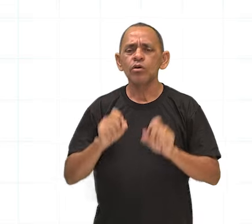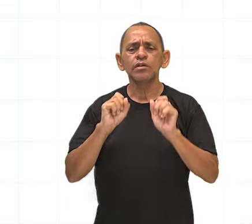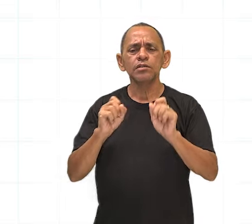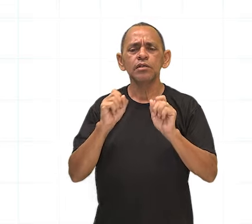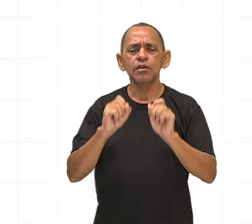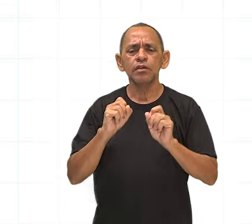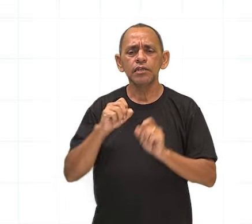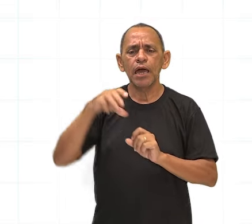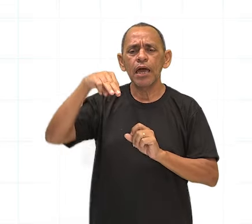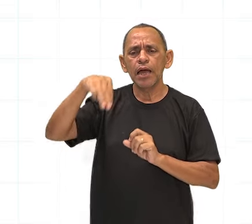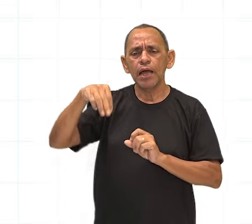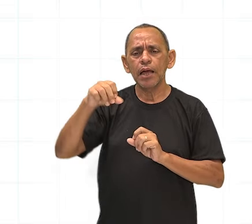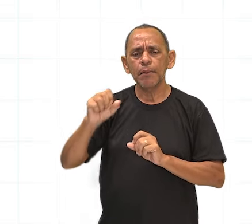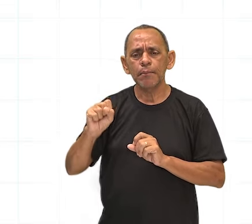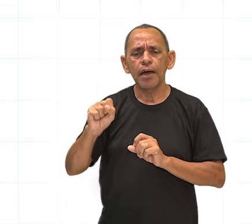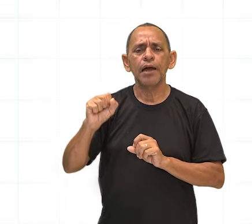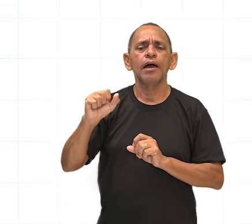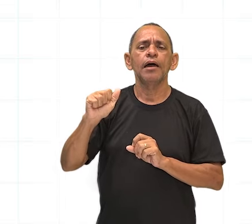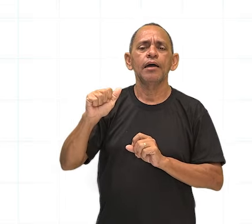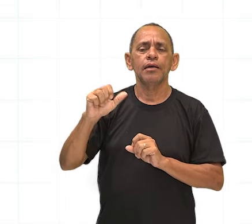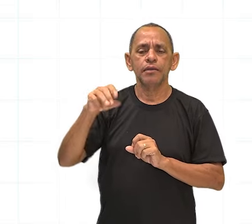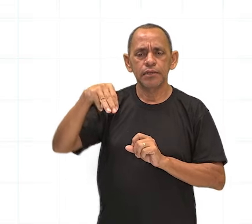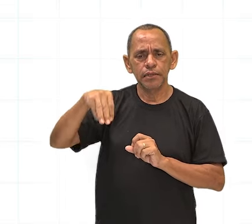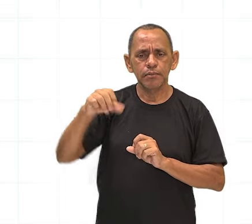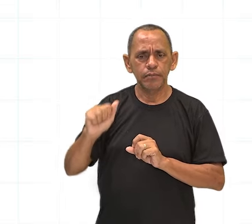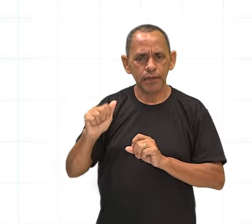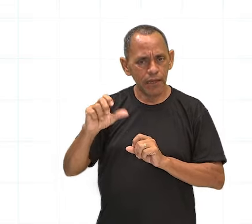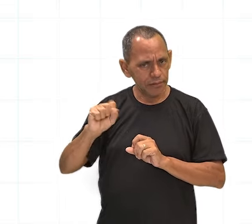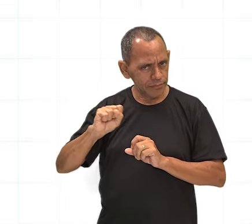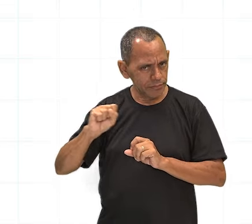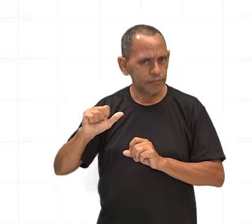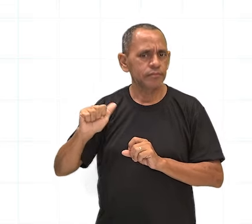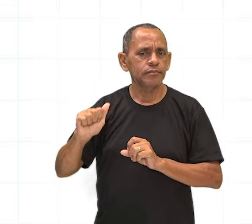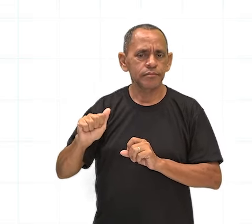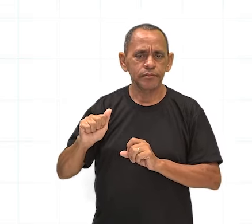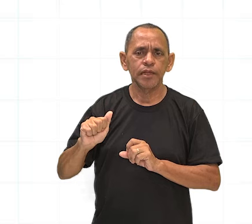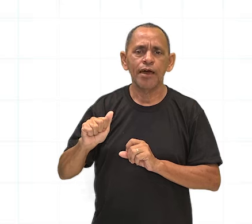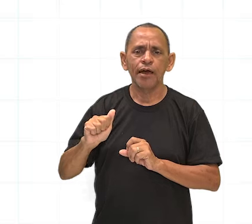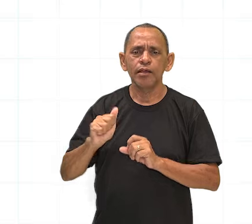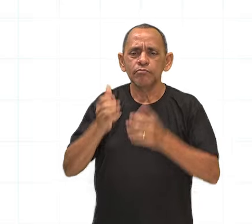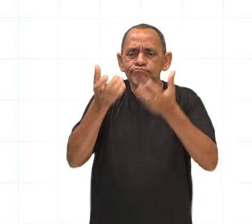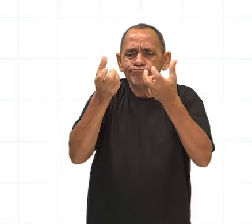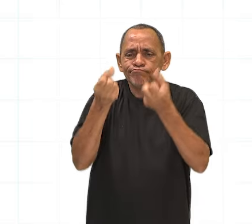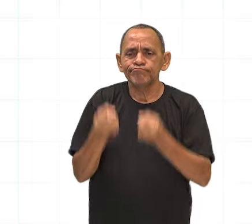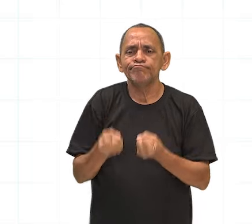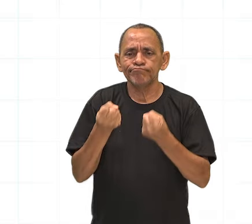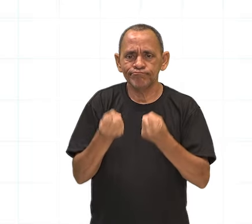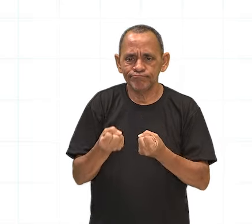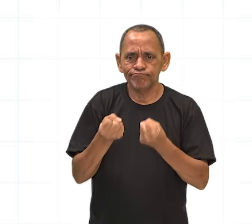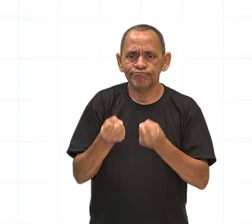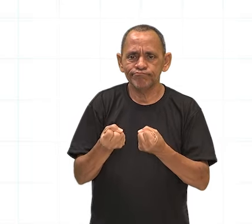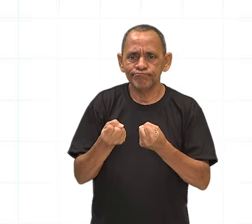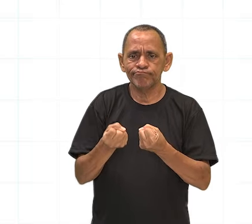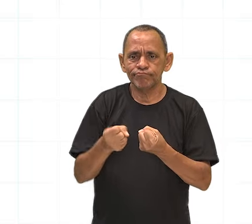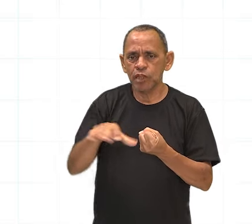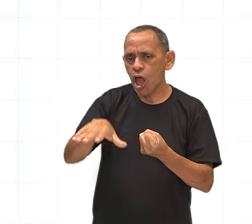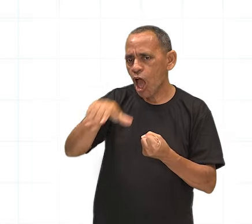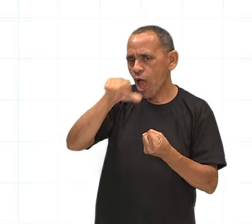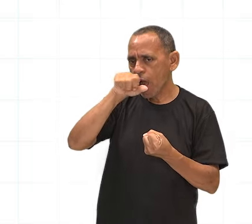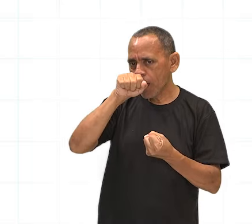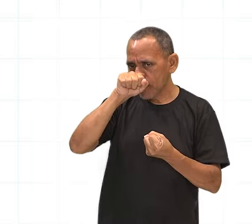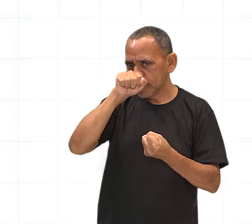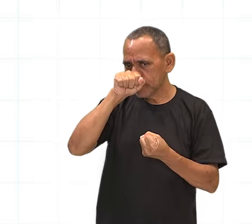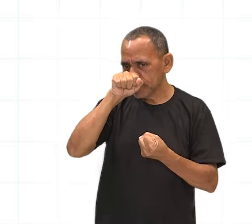massas de ar carregadas de vapor de água, e esse vapor de água que vai se originar lá